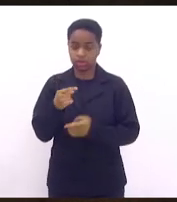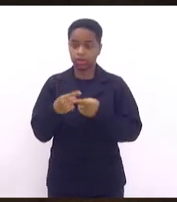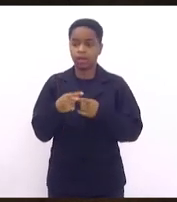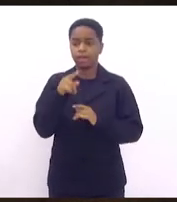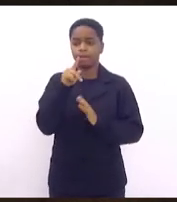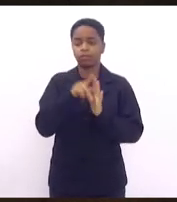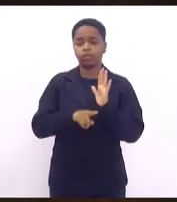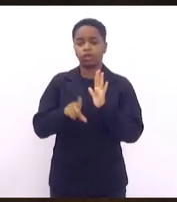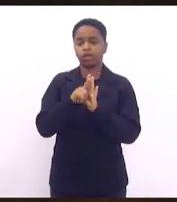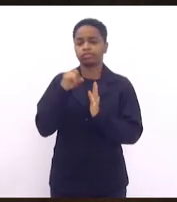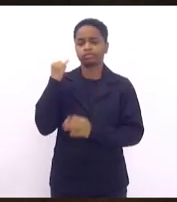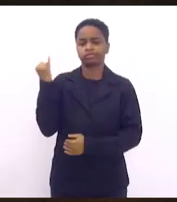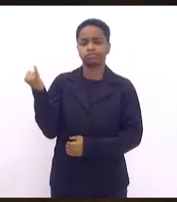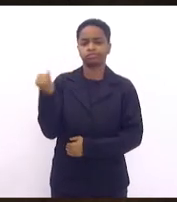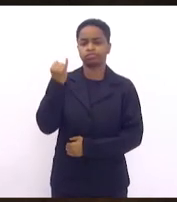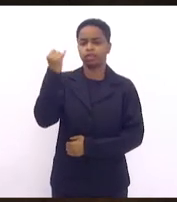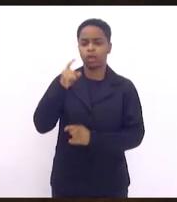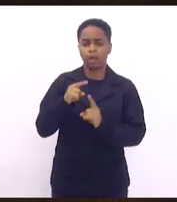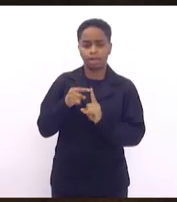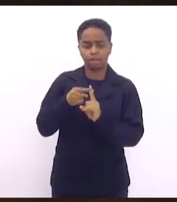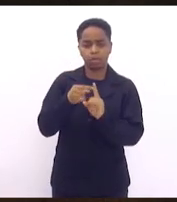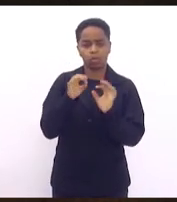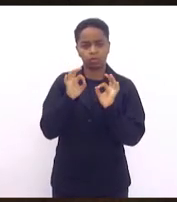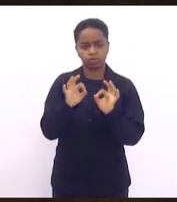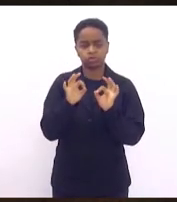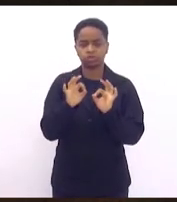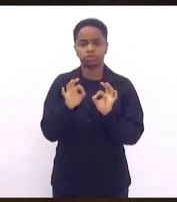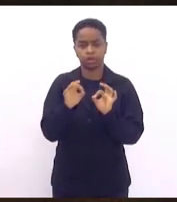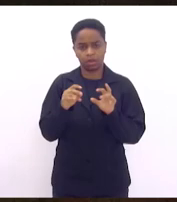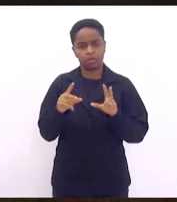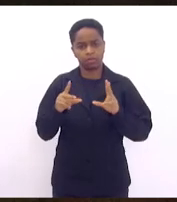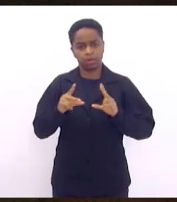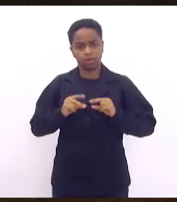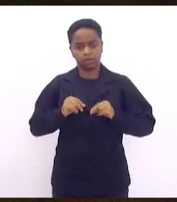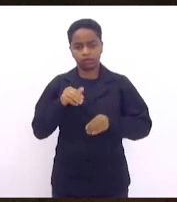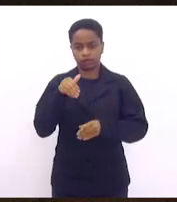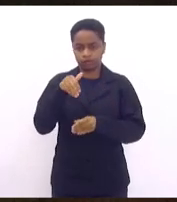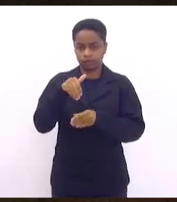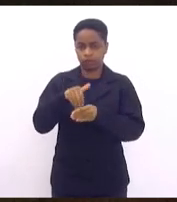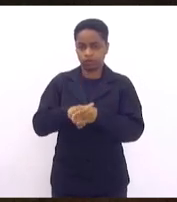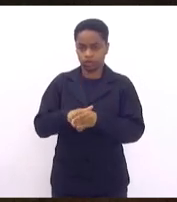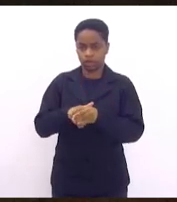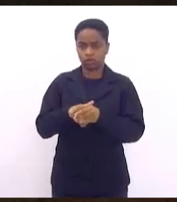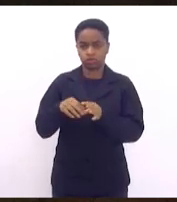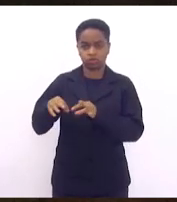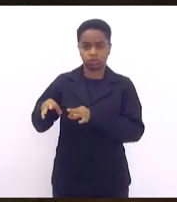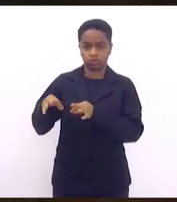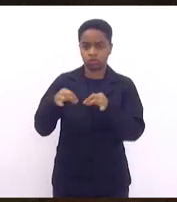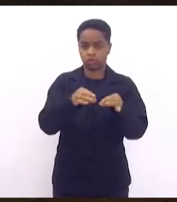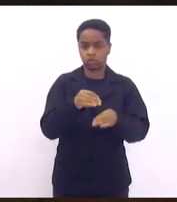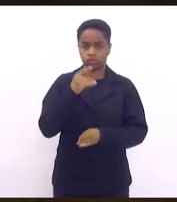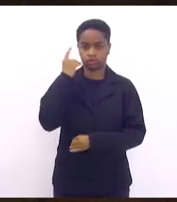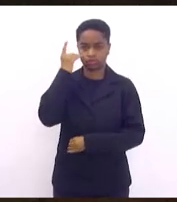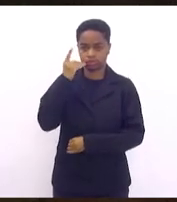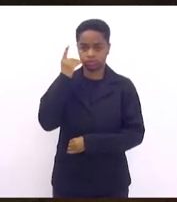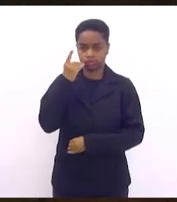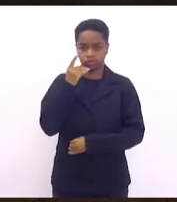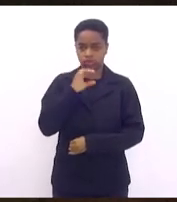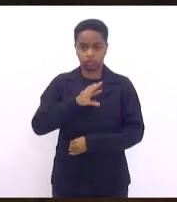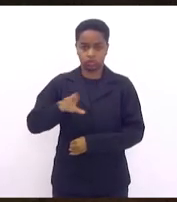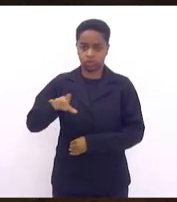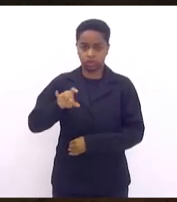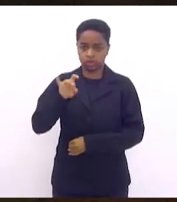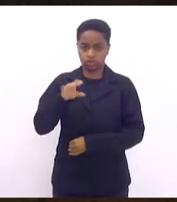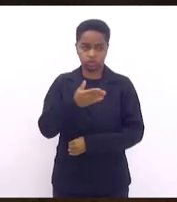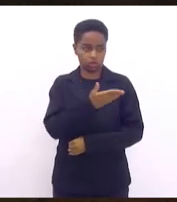tão relevante e positivo que merece ser votado pelos 70 deputados, e não apenas